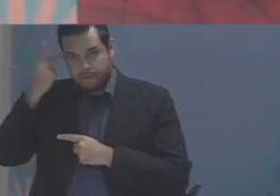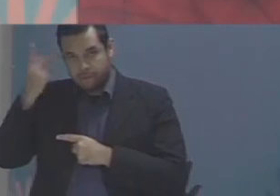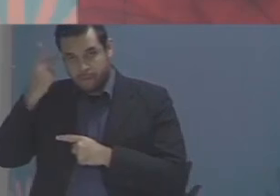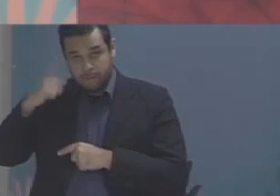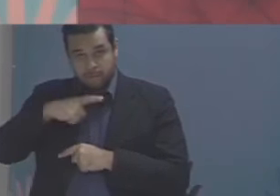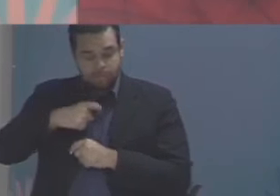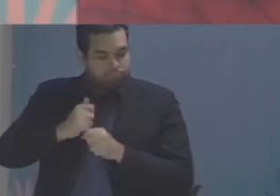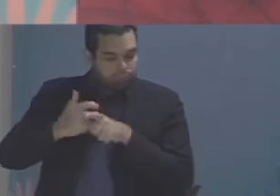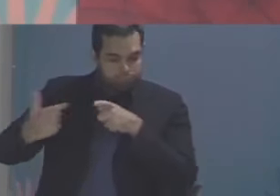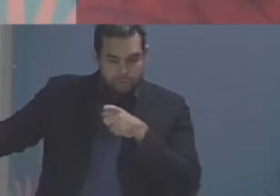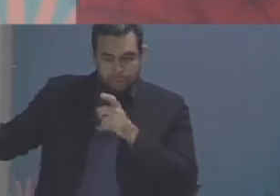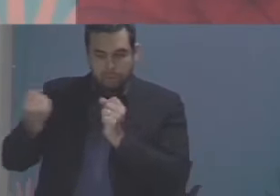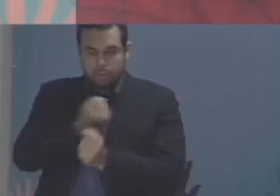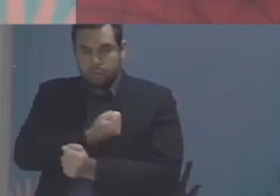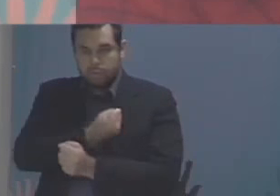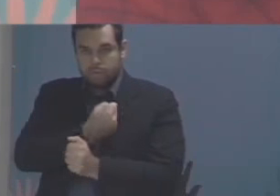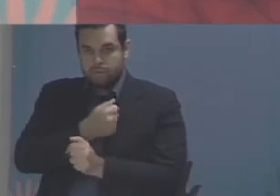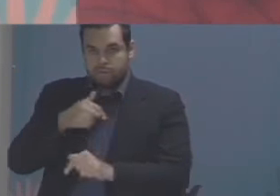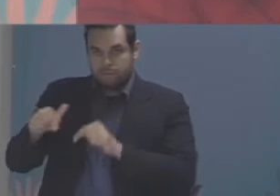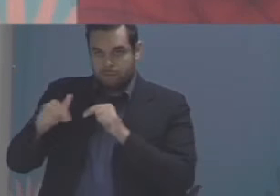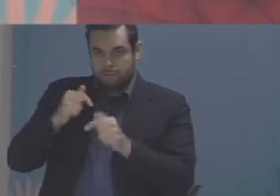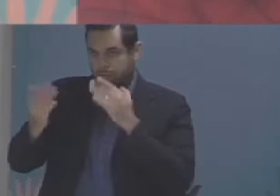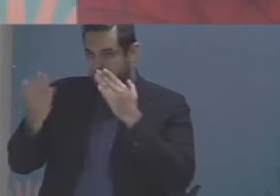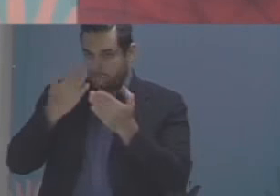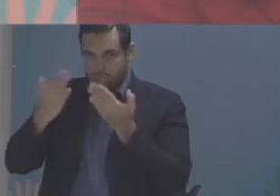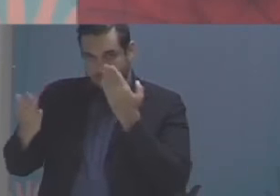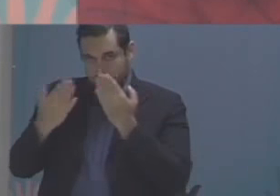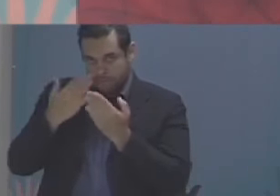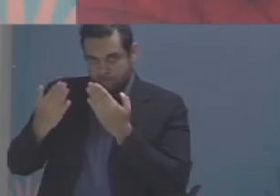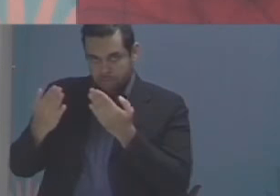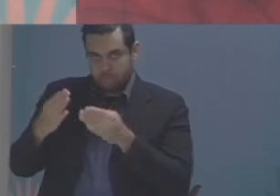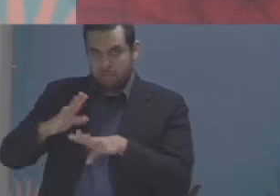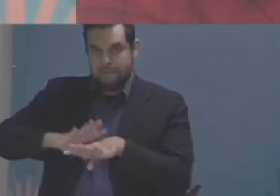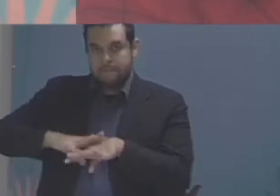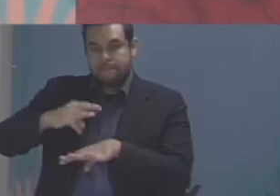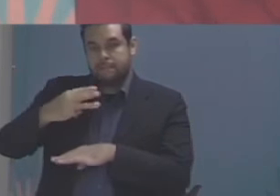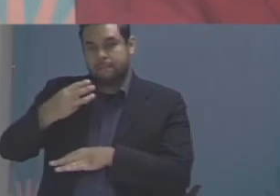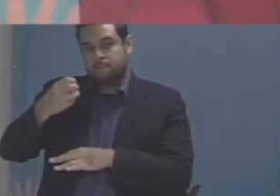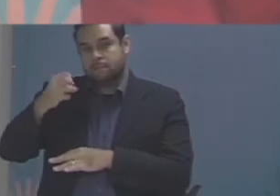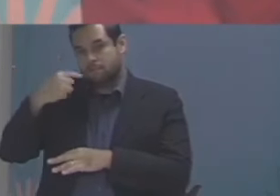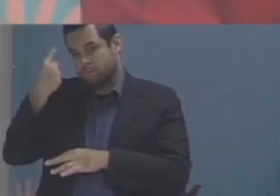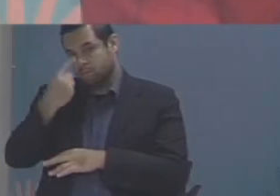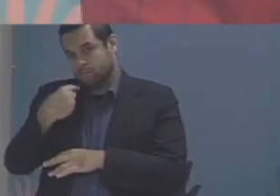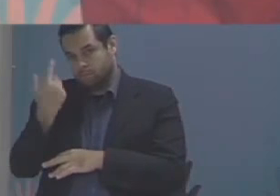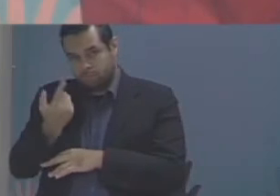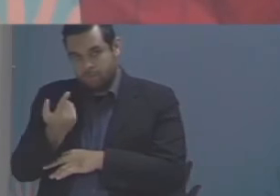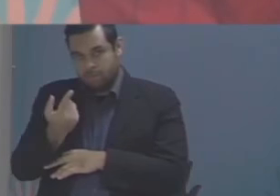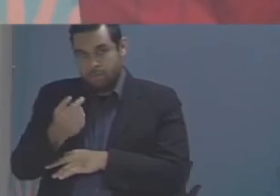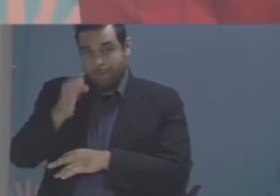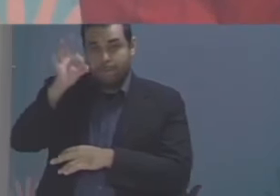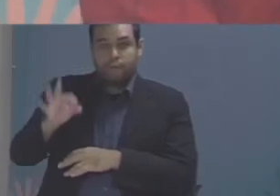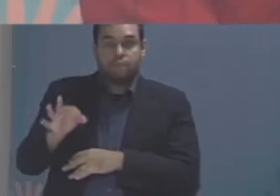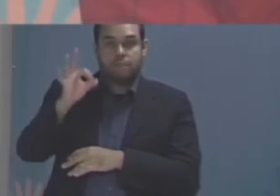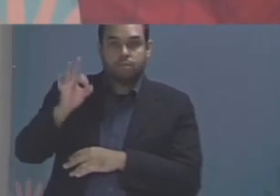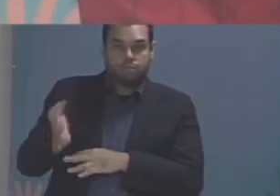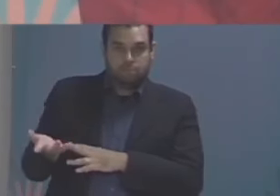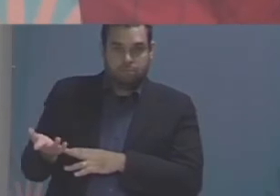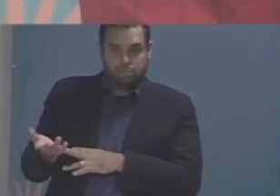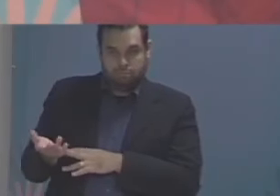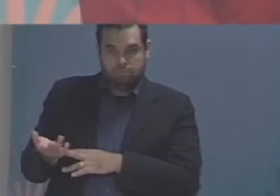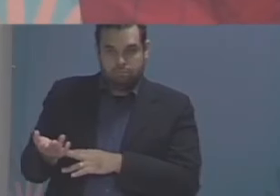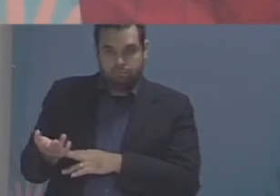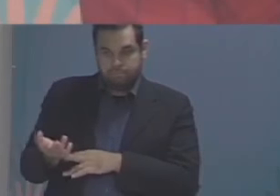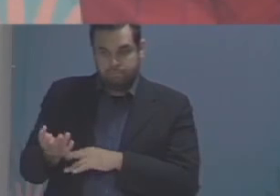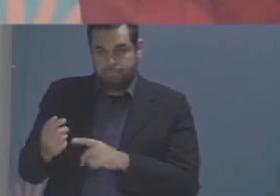o maior número de trabalhadores psicólogas e psicólogos fazendo 30 horas, era em percentual, em números